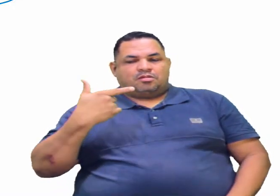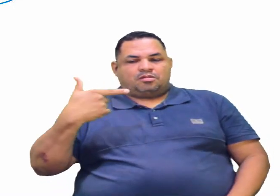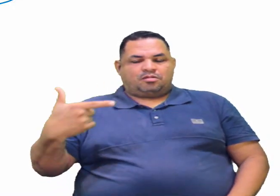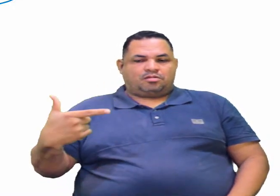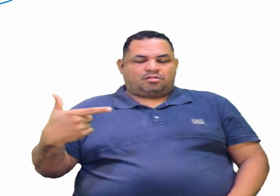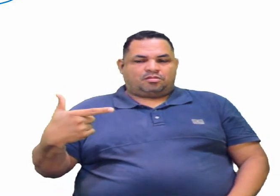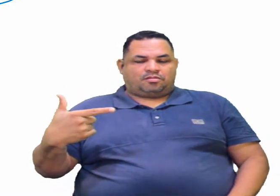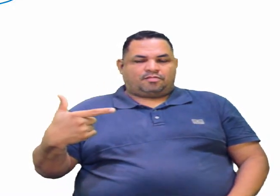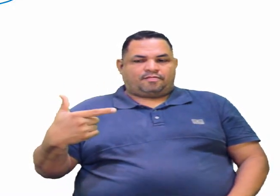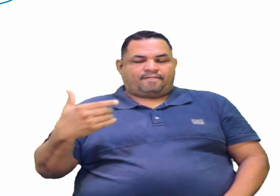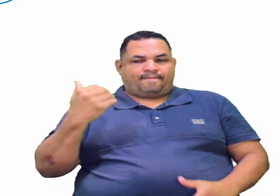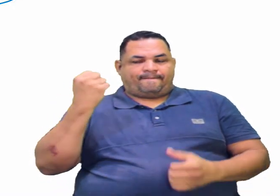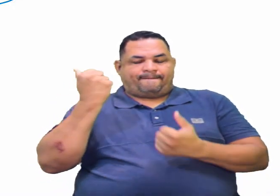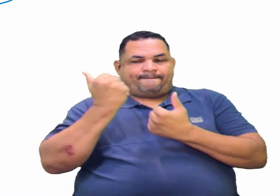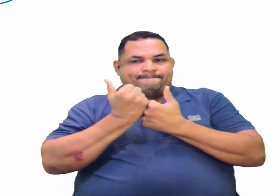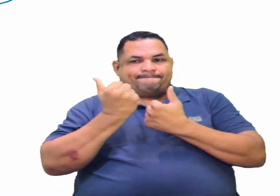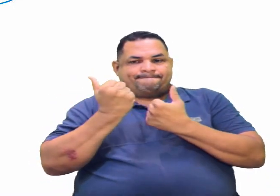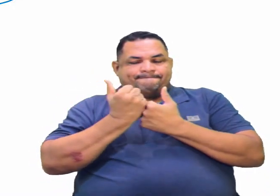átomos de hidrogênio foram